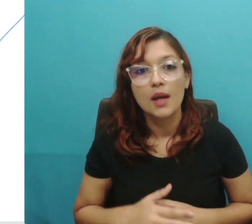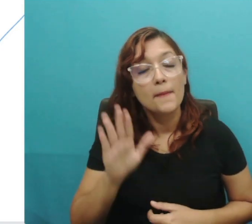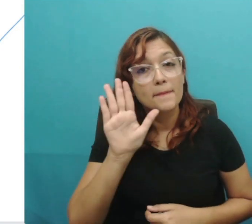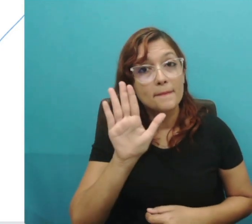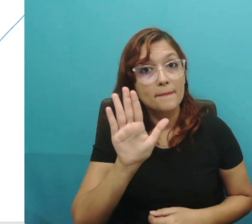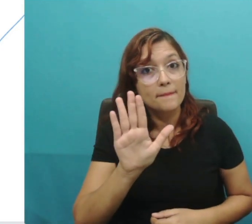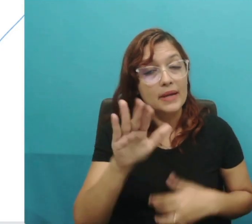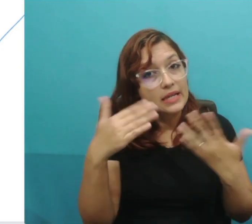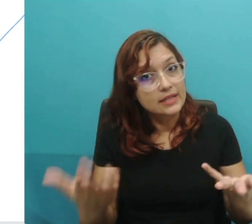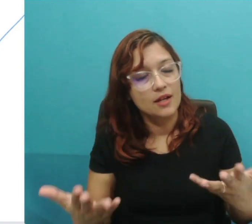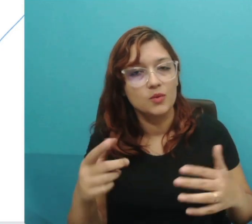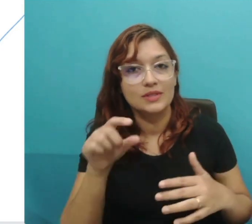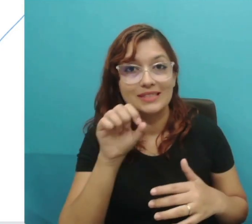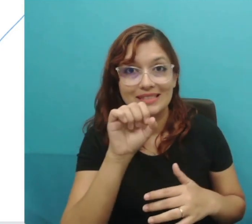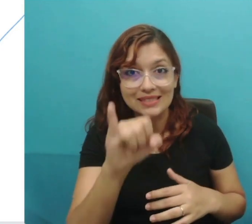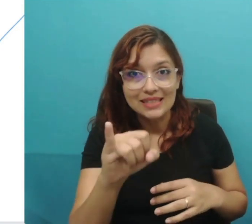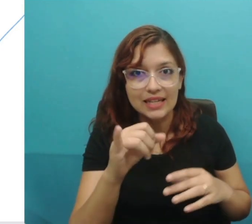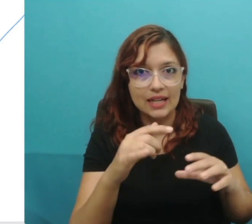Entendeu claro agora?